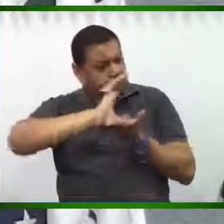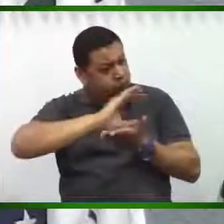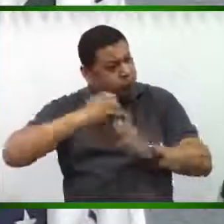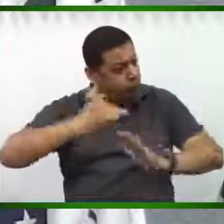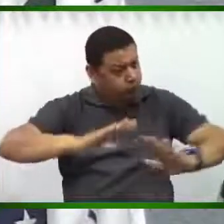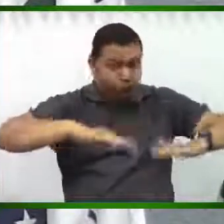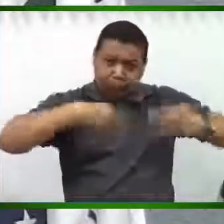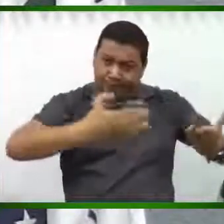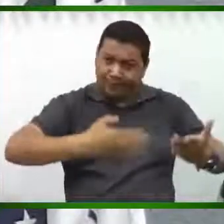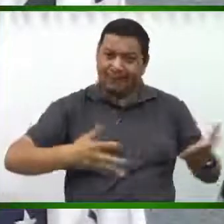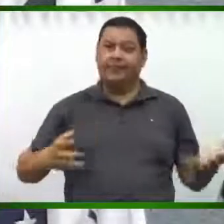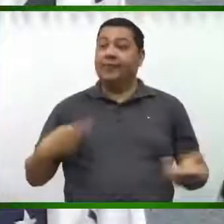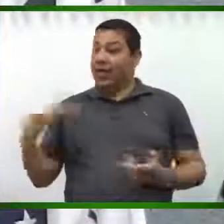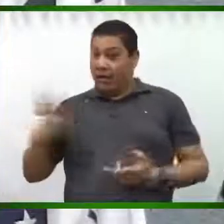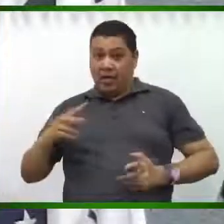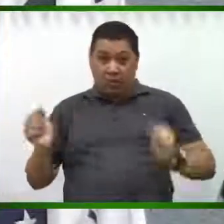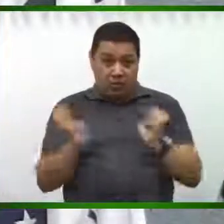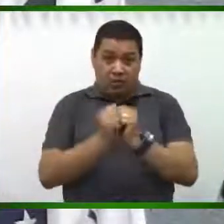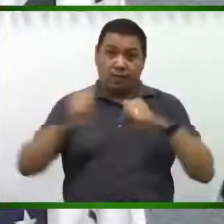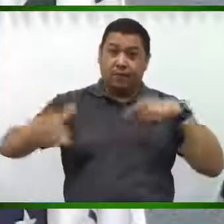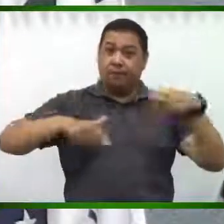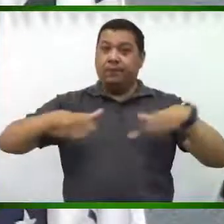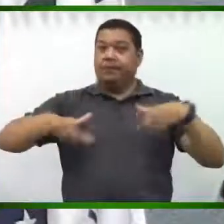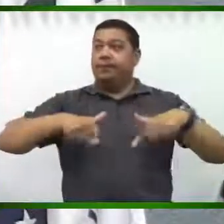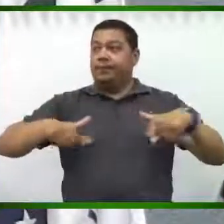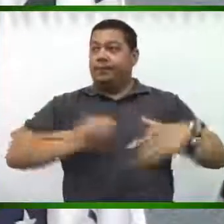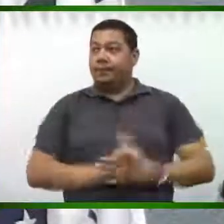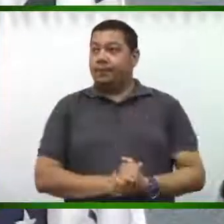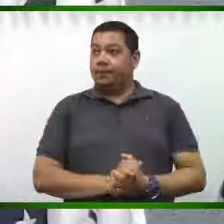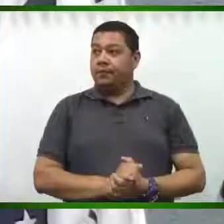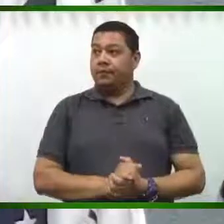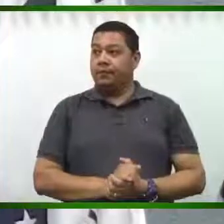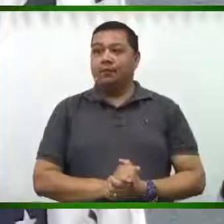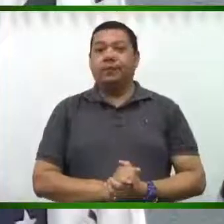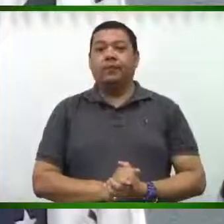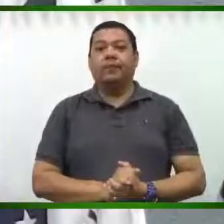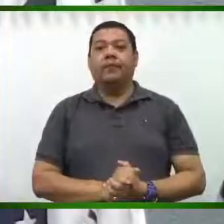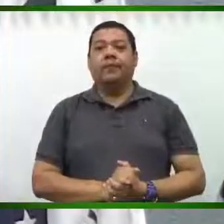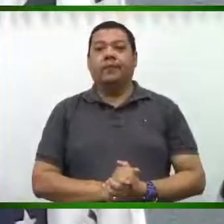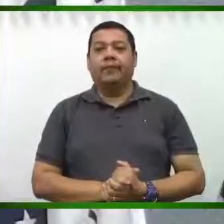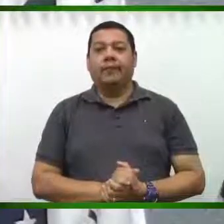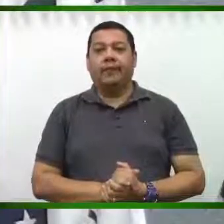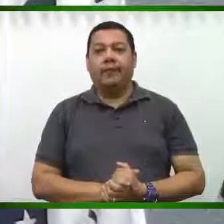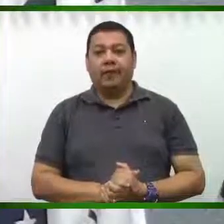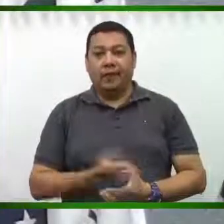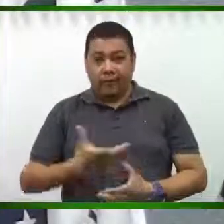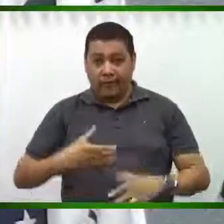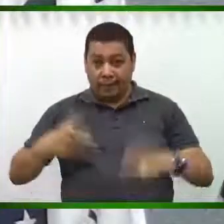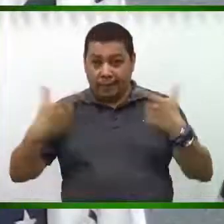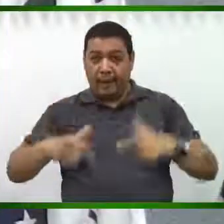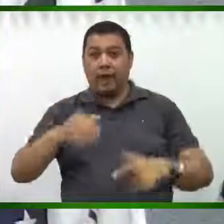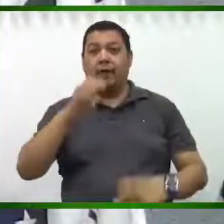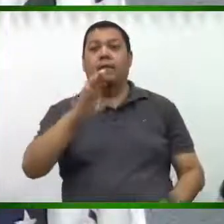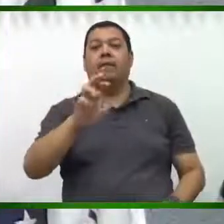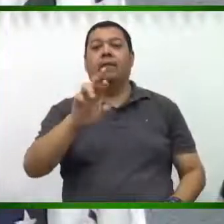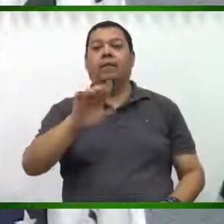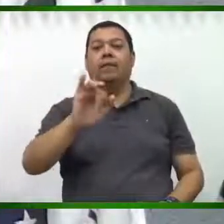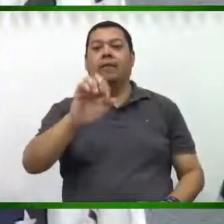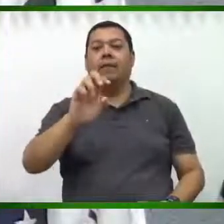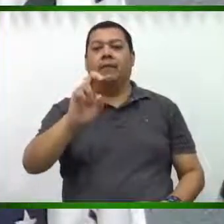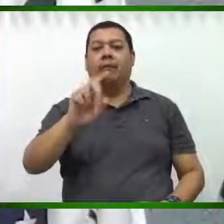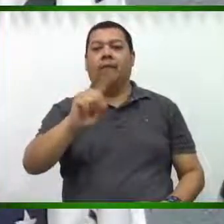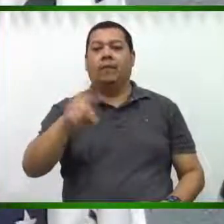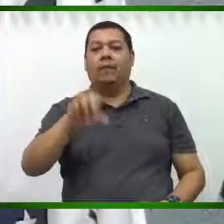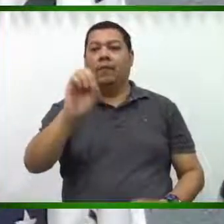Estamos aí trabalhando e articulando o bairro Brisão onde o